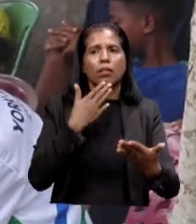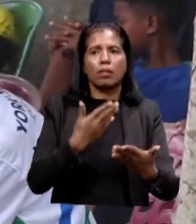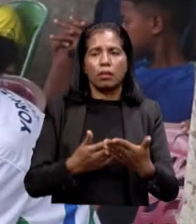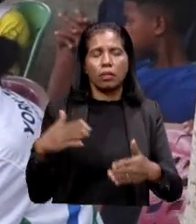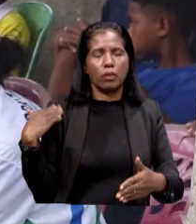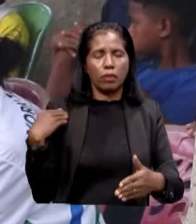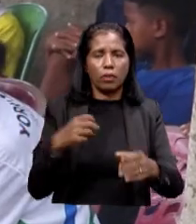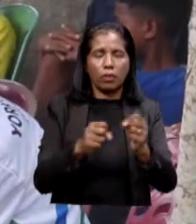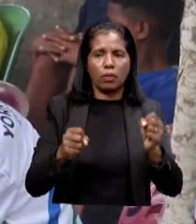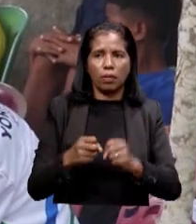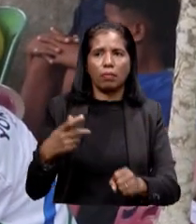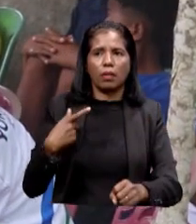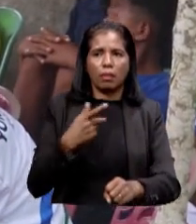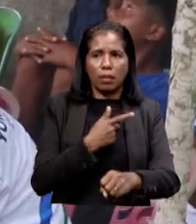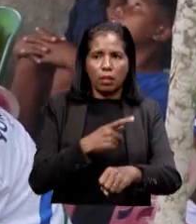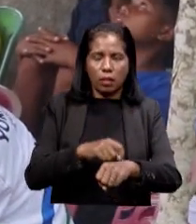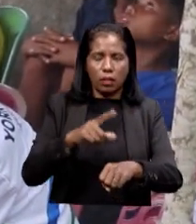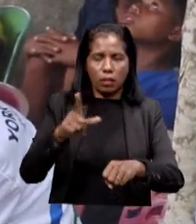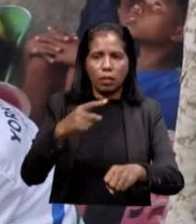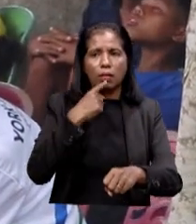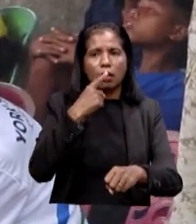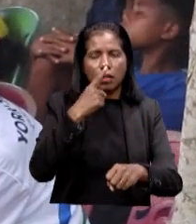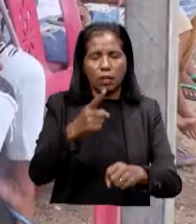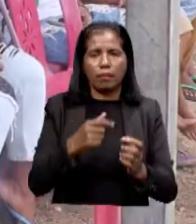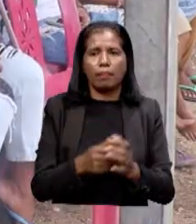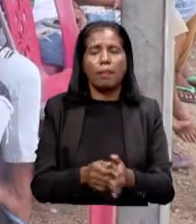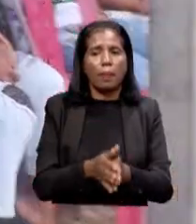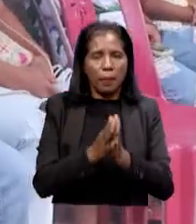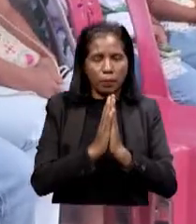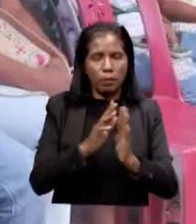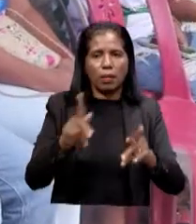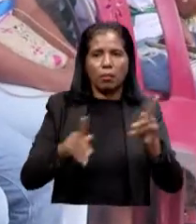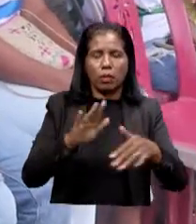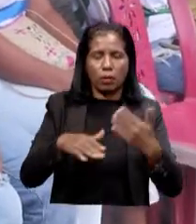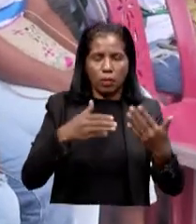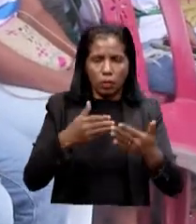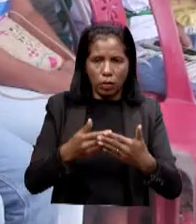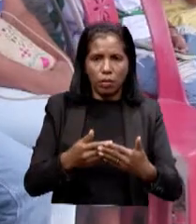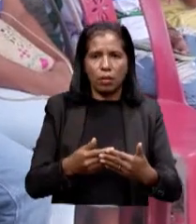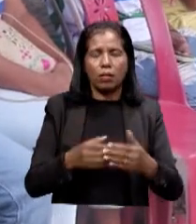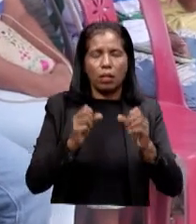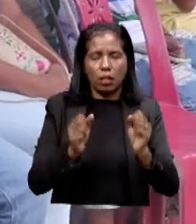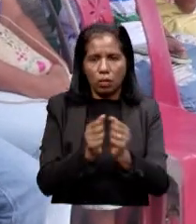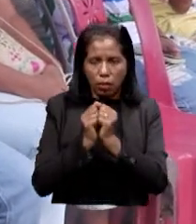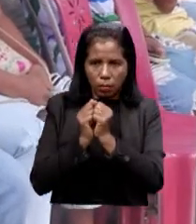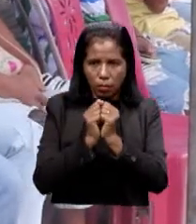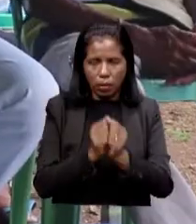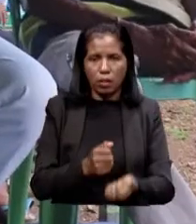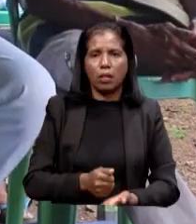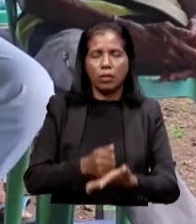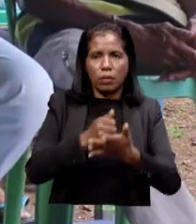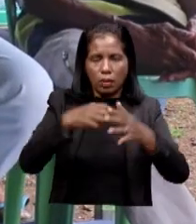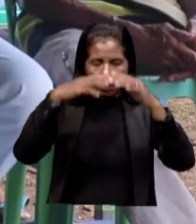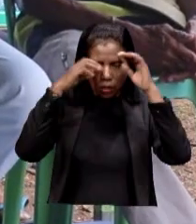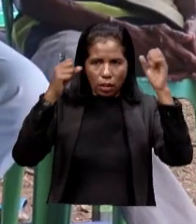Juventude suco parlamento Nazário André Cardoso Nunes, Rusba comunidade suco parlamento Ato Hamutuk apoio presidente